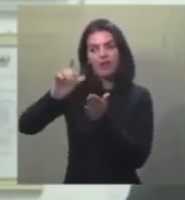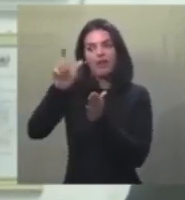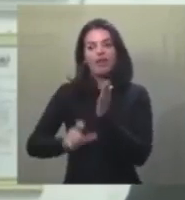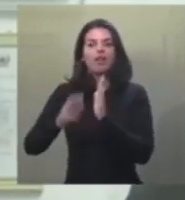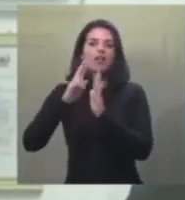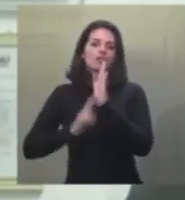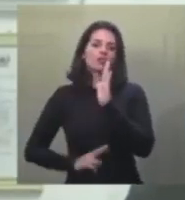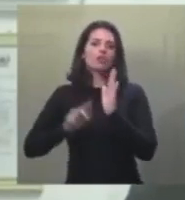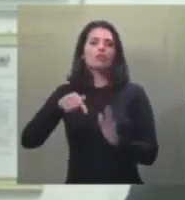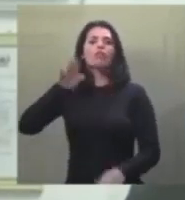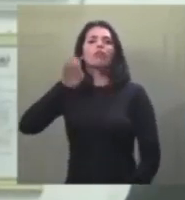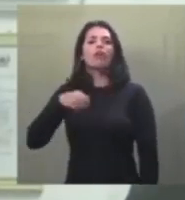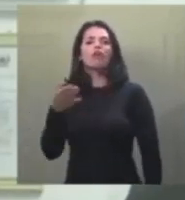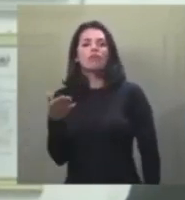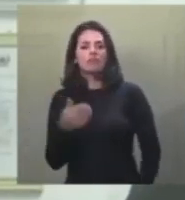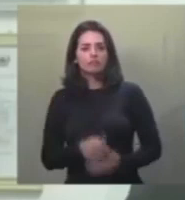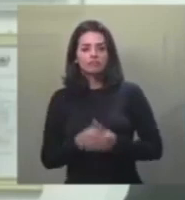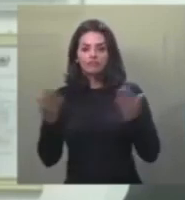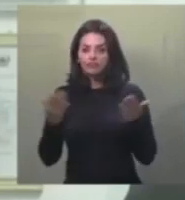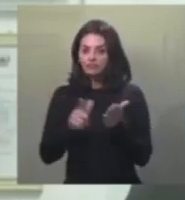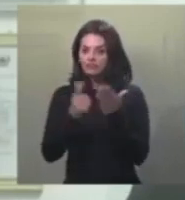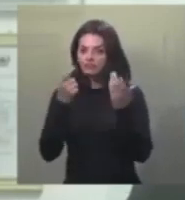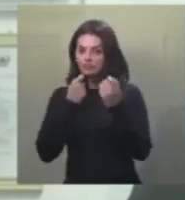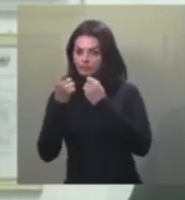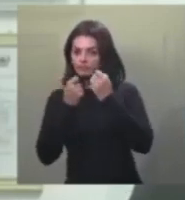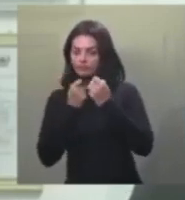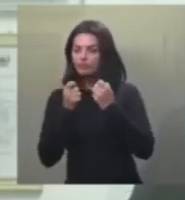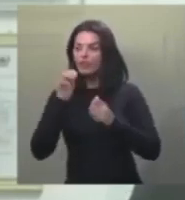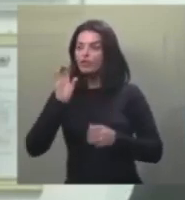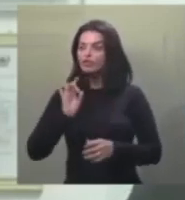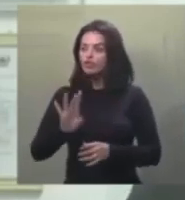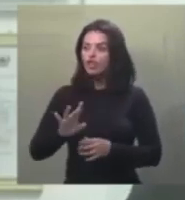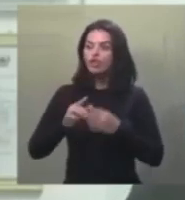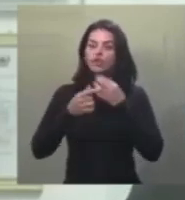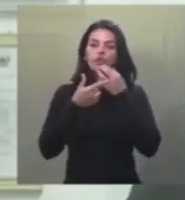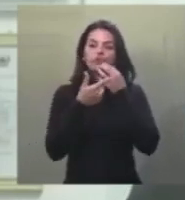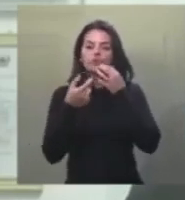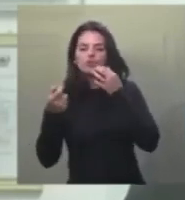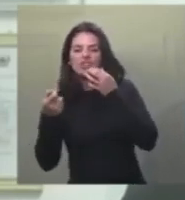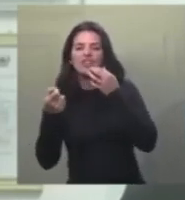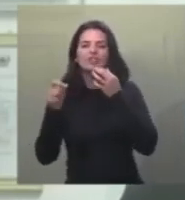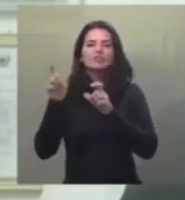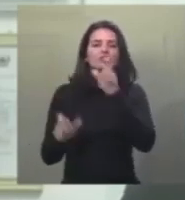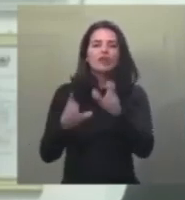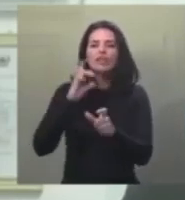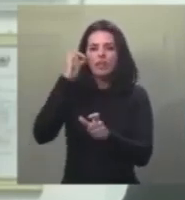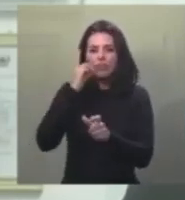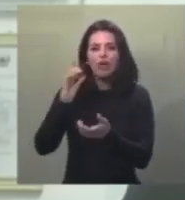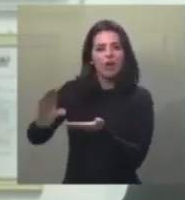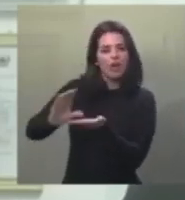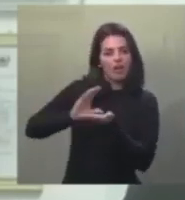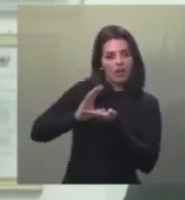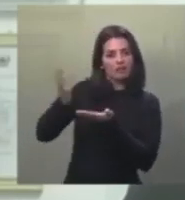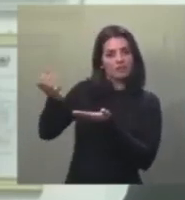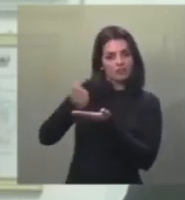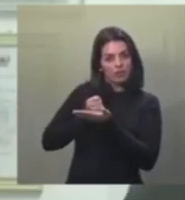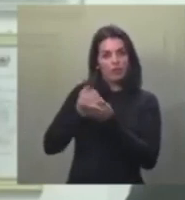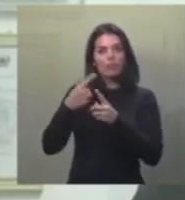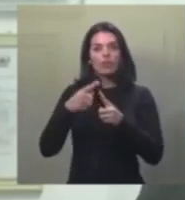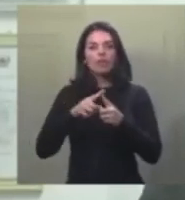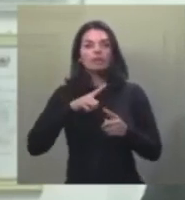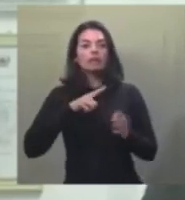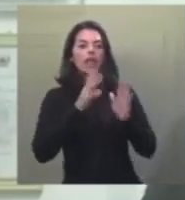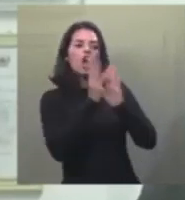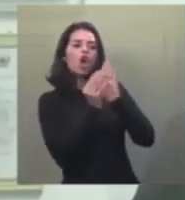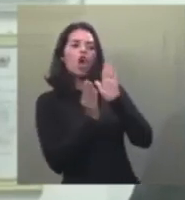que apenas 290 deputados receberam dinheiro do orçamento paralelo, o restante não. Isso